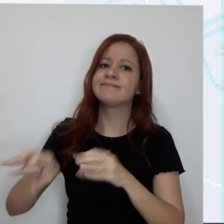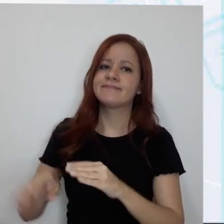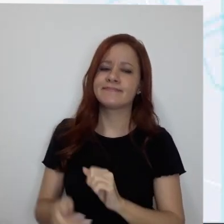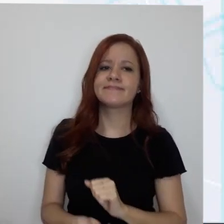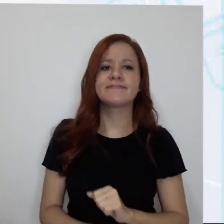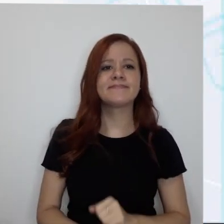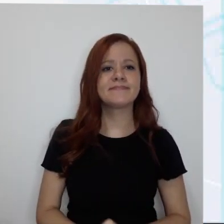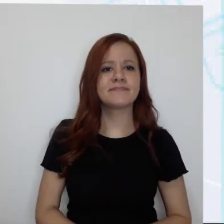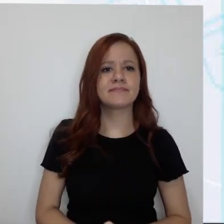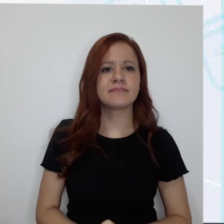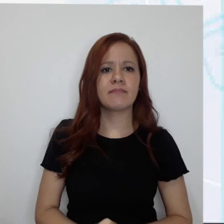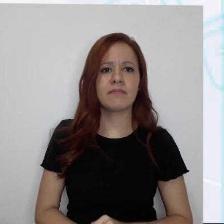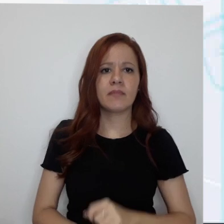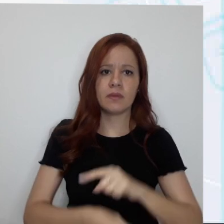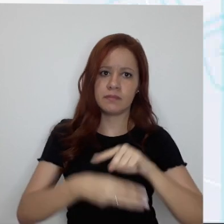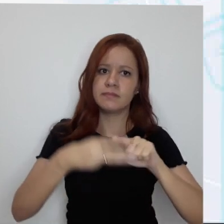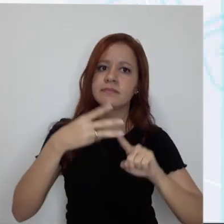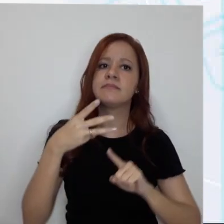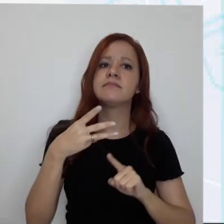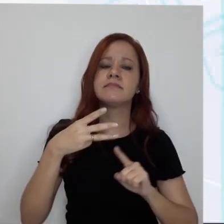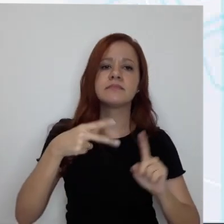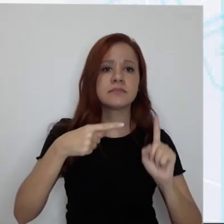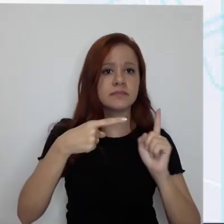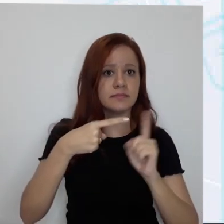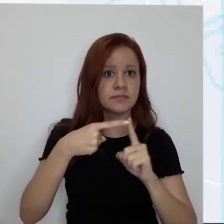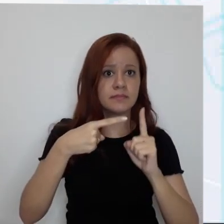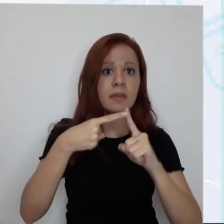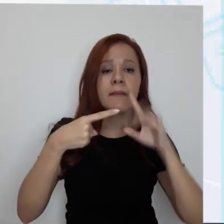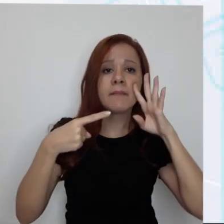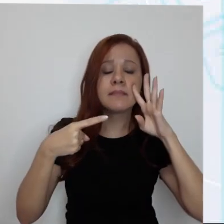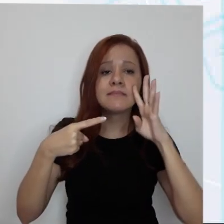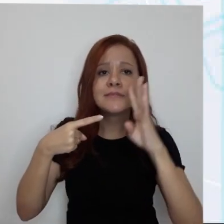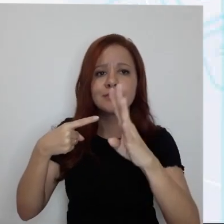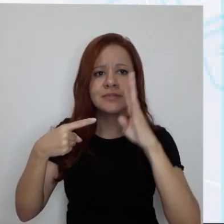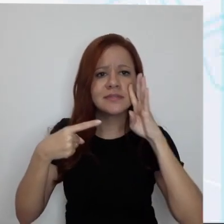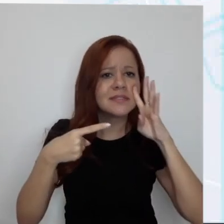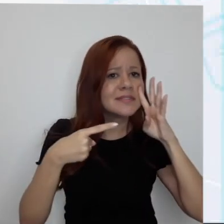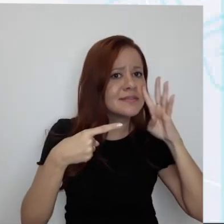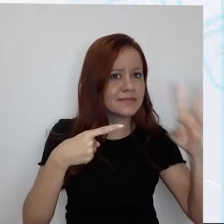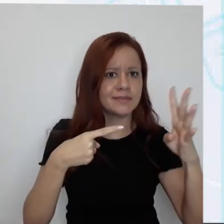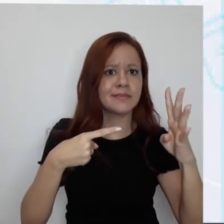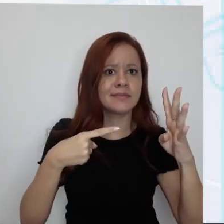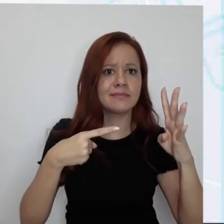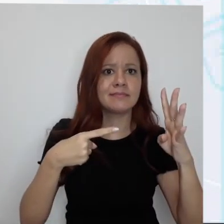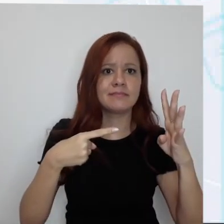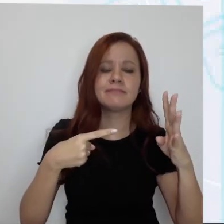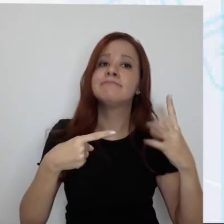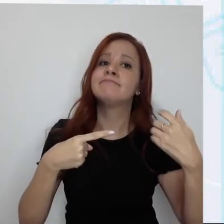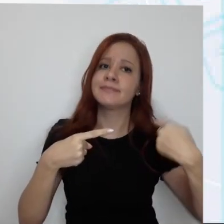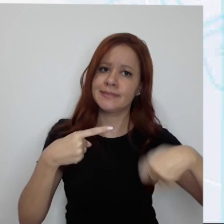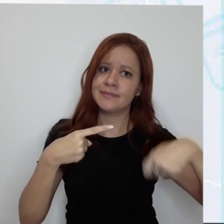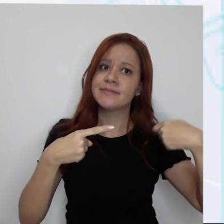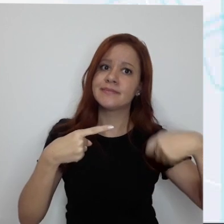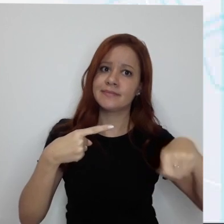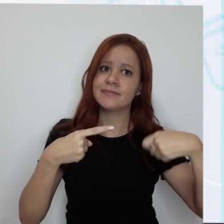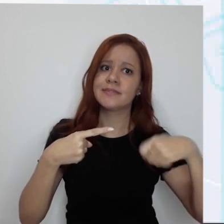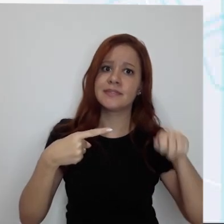embaixo tem 3 observaçõezinhas. Prestando mais atenção, então é preciso ouvir mais